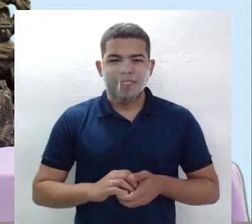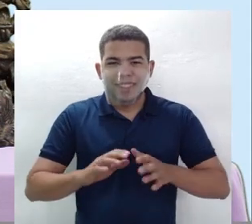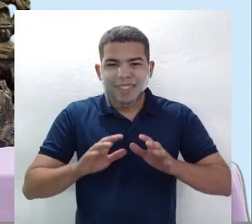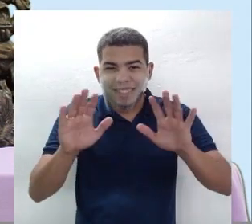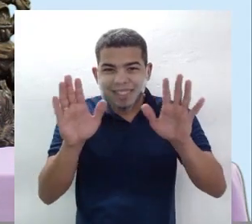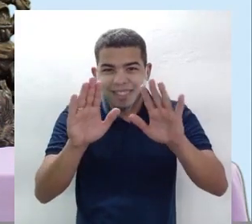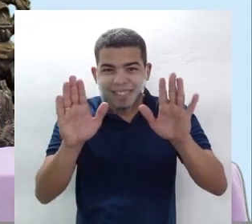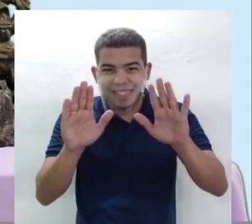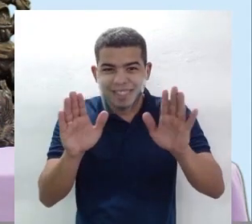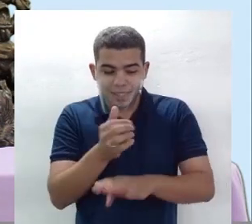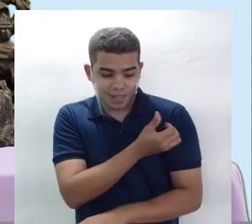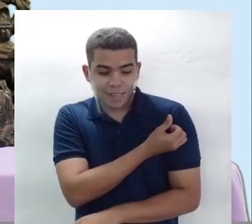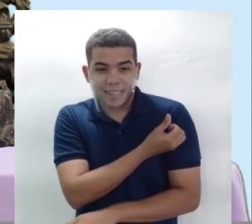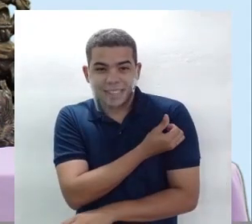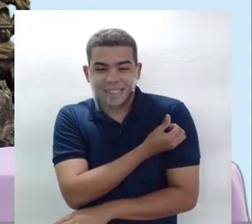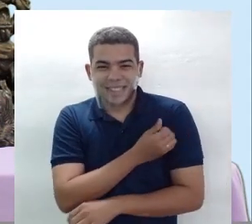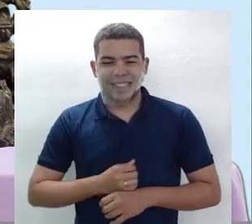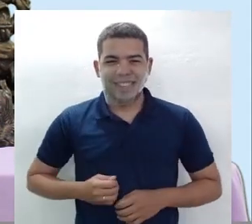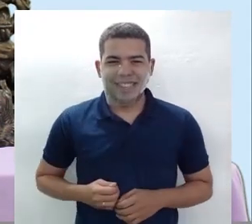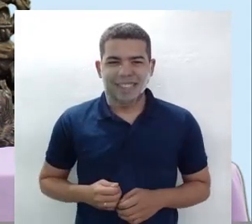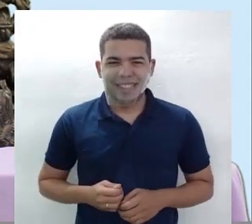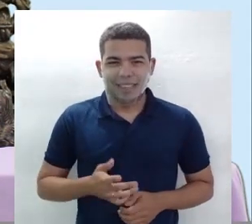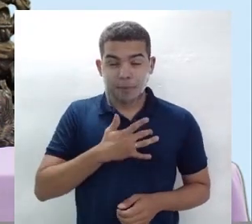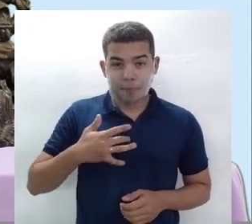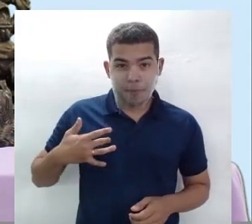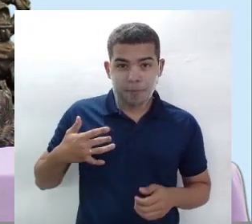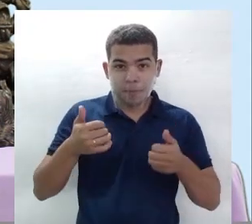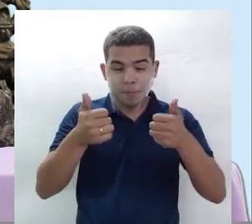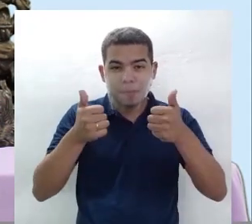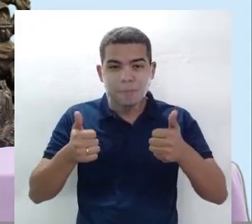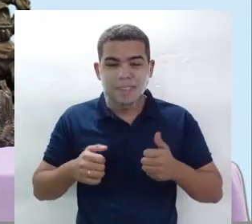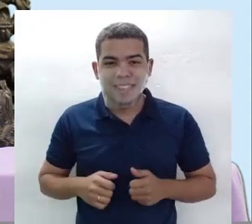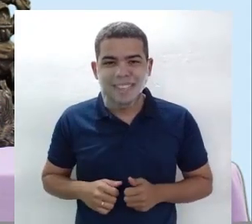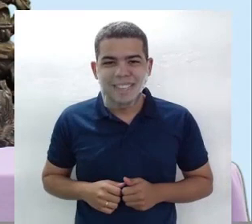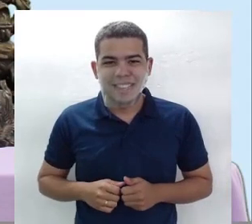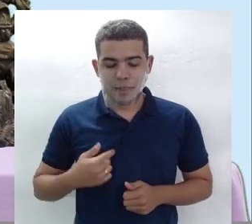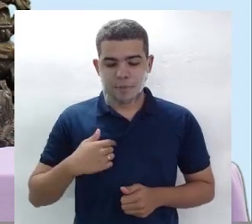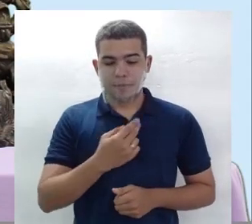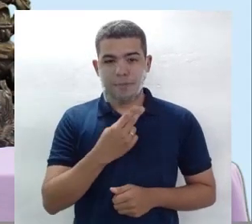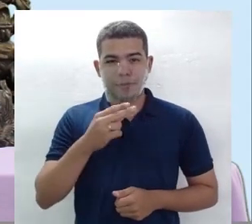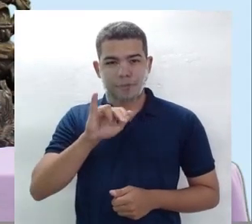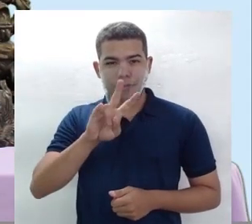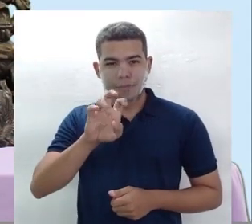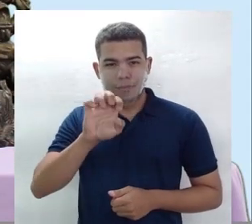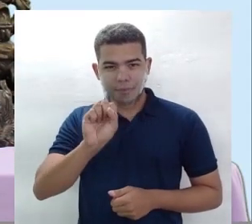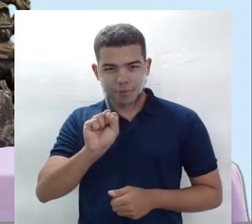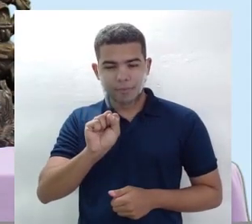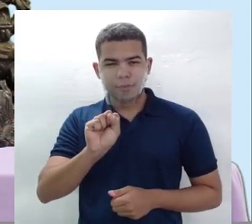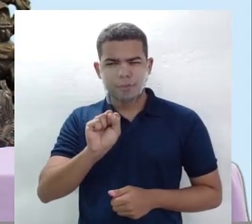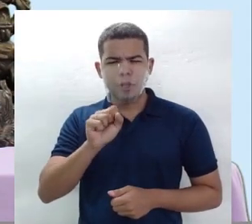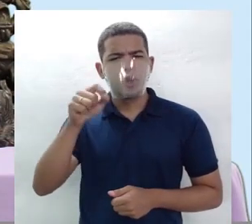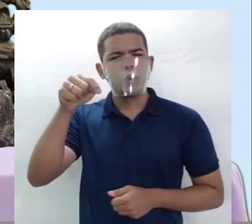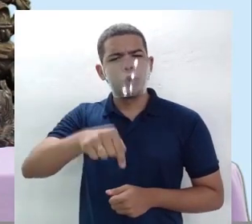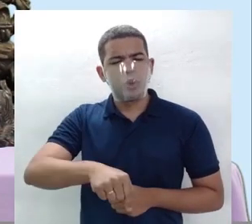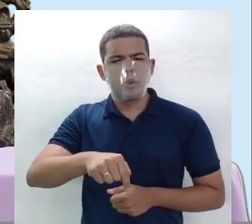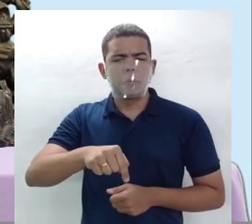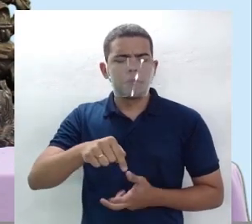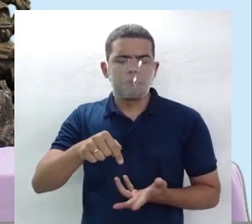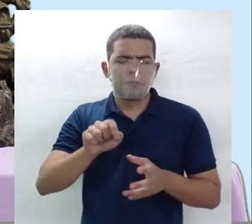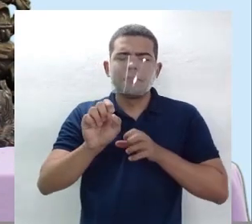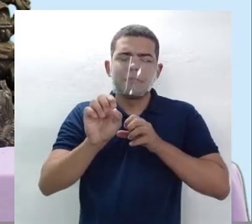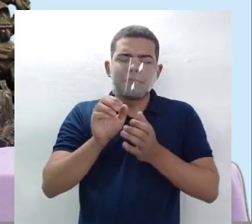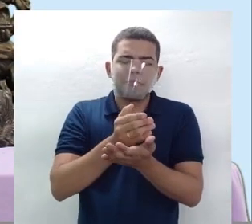E aí, galerinha do sexto ano, tudo bem com vocês? Meu nome é Ibis Fernando e hoje nós